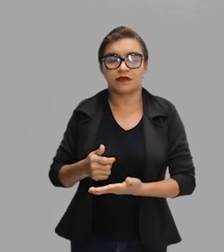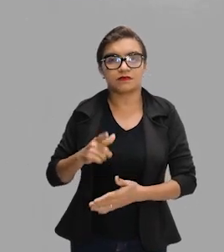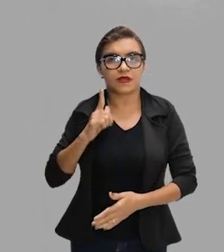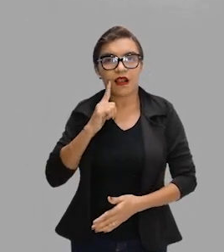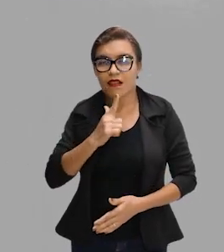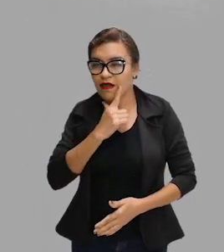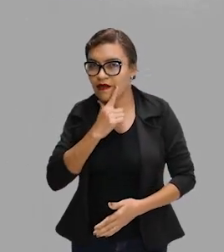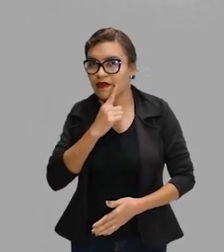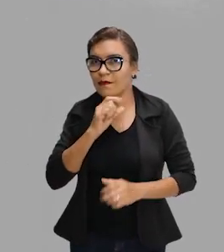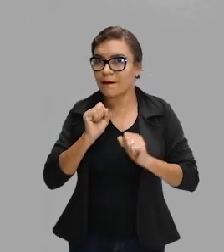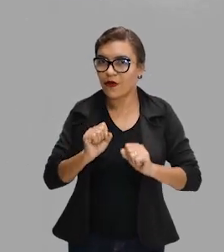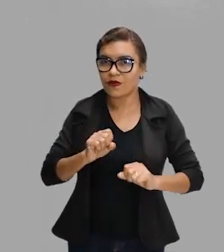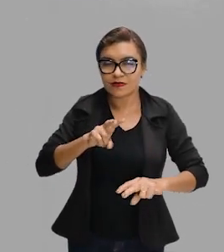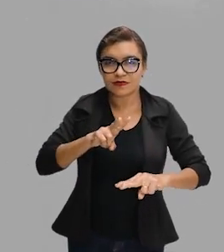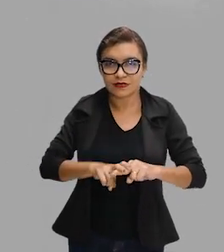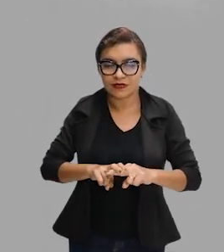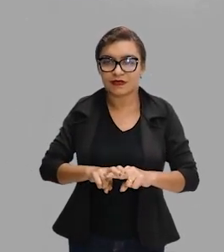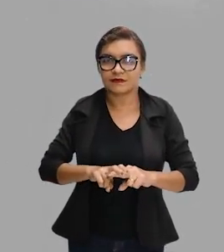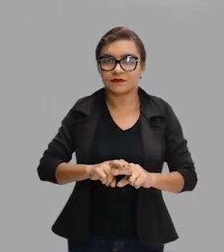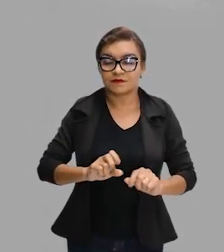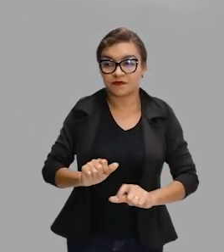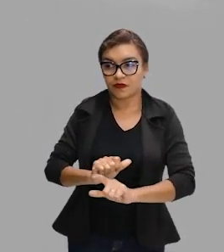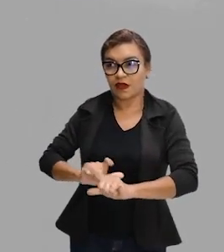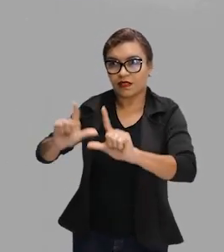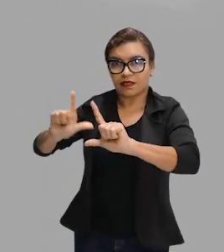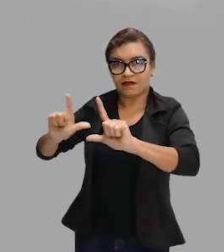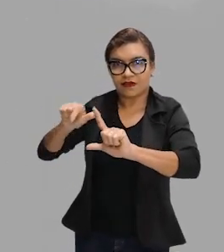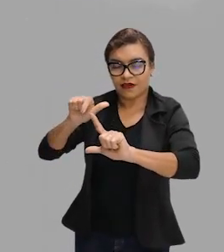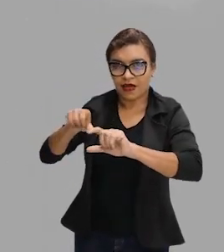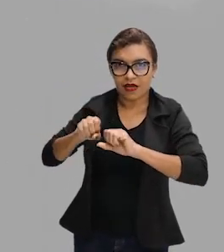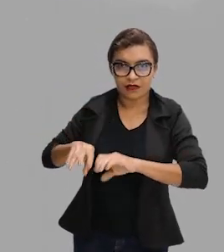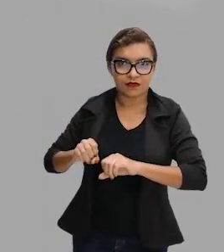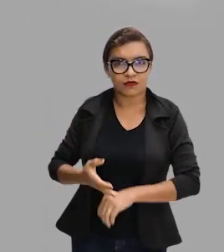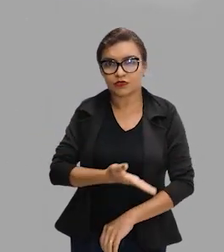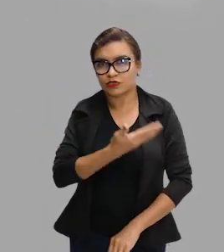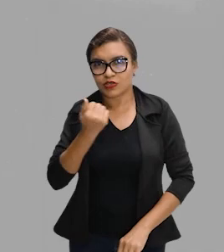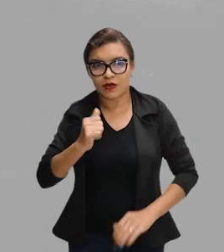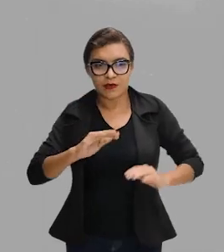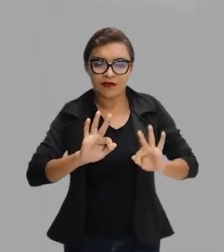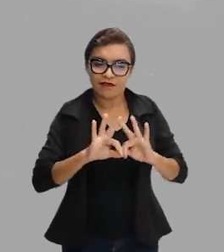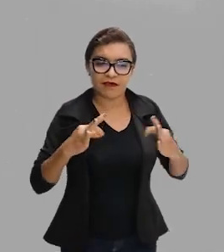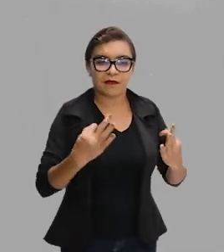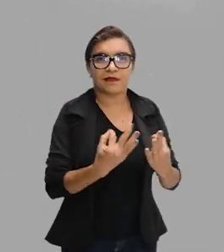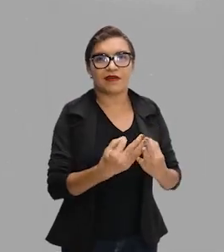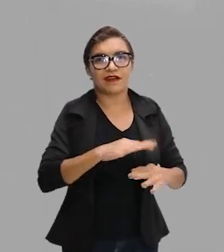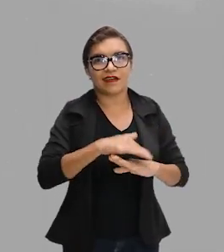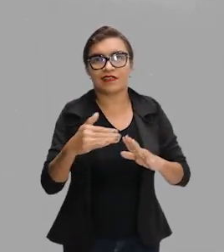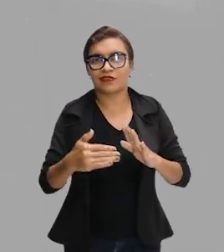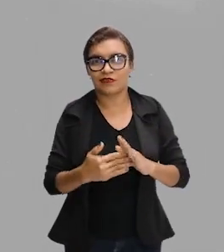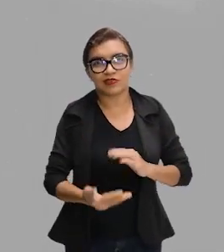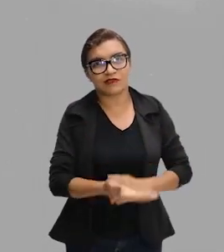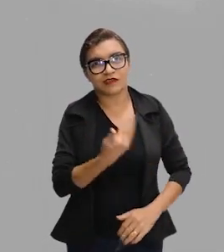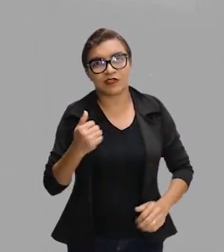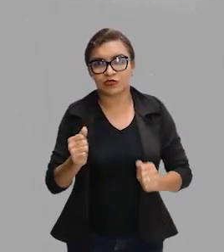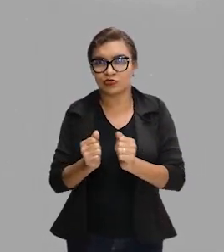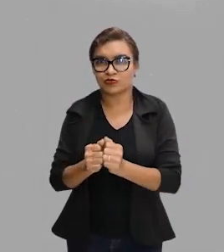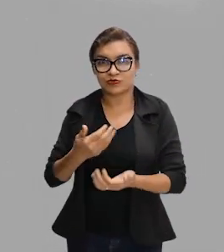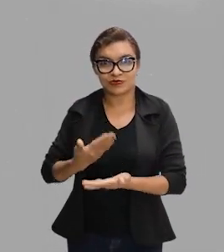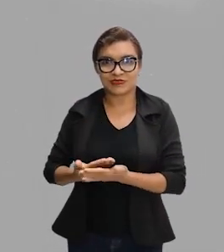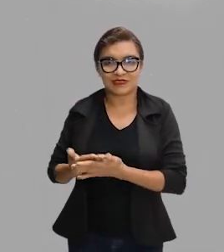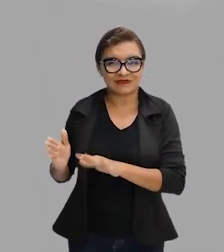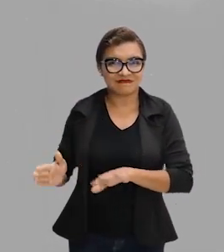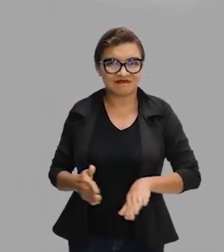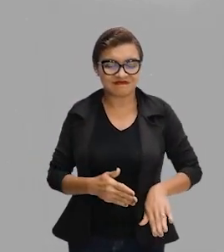um minutinho, tá? Aqui na TV Educação. Chama pai, mãe, todo mundo que estiver em casa para assistir, porque eles também aprendem. Vamos lá com a